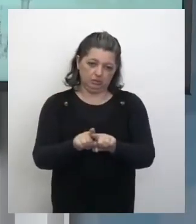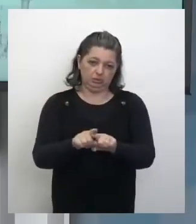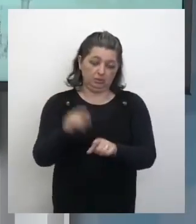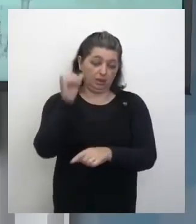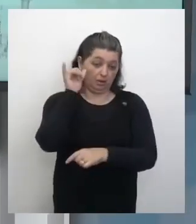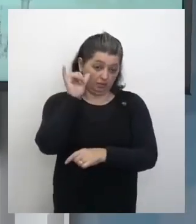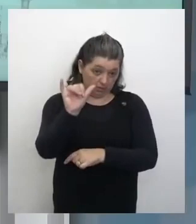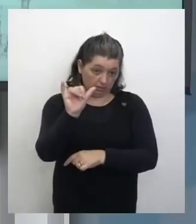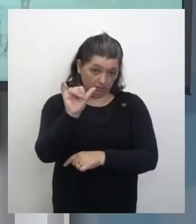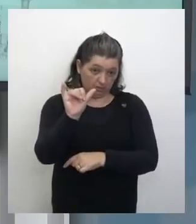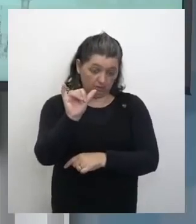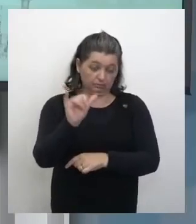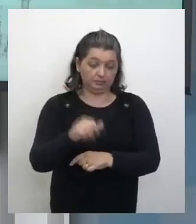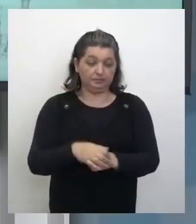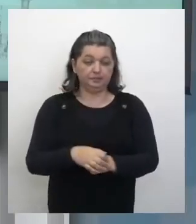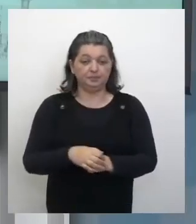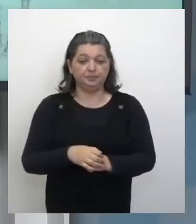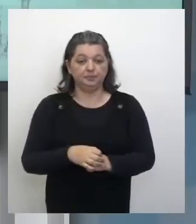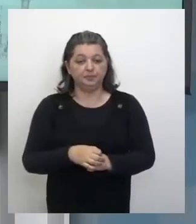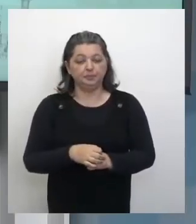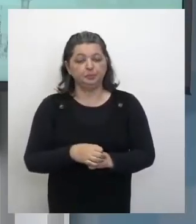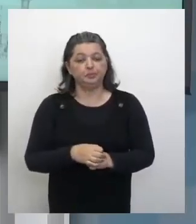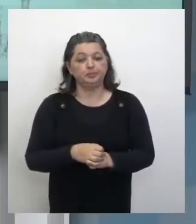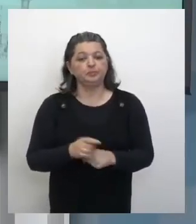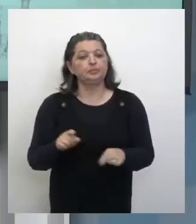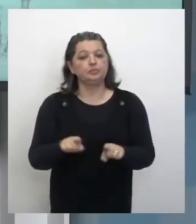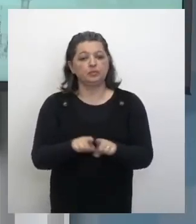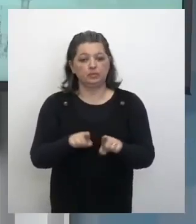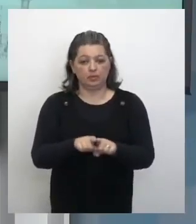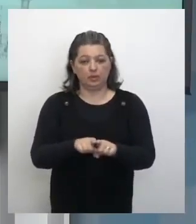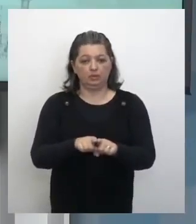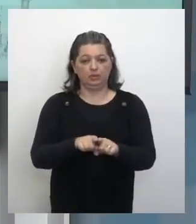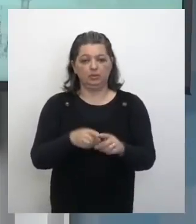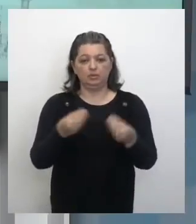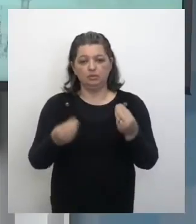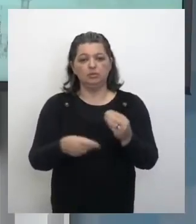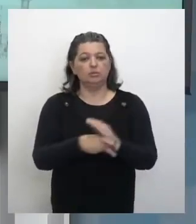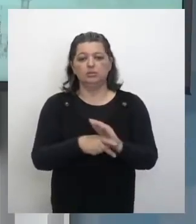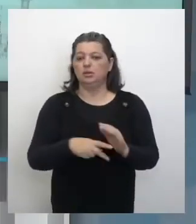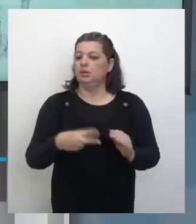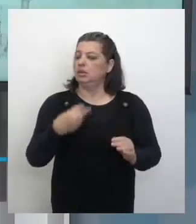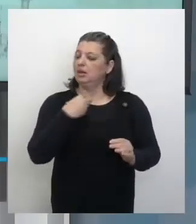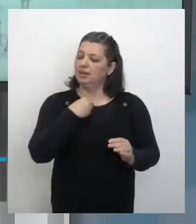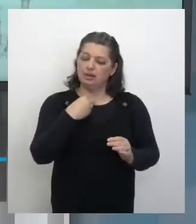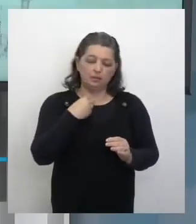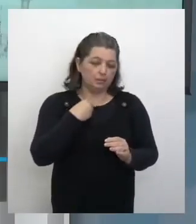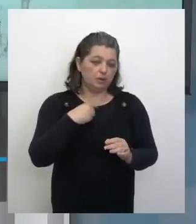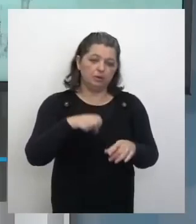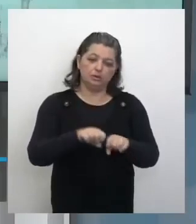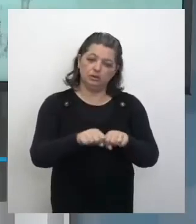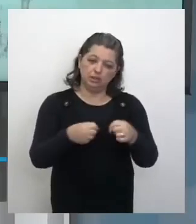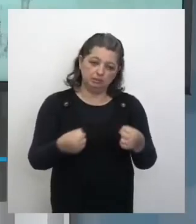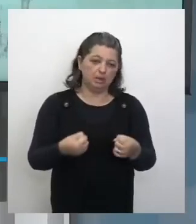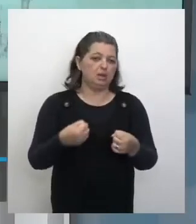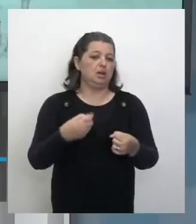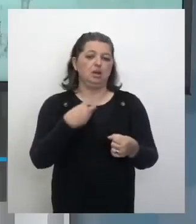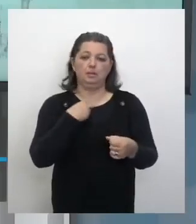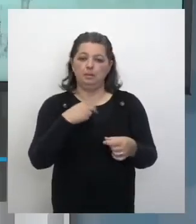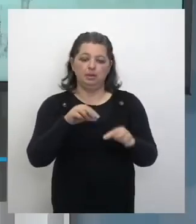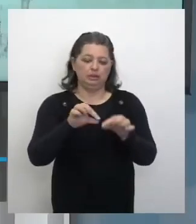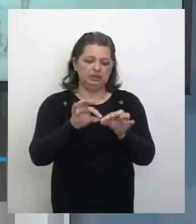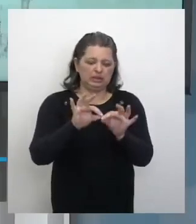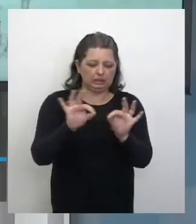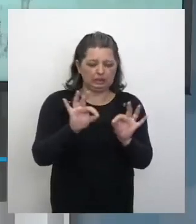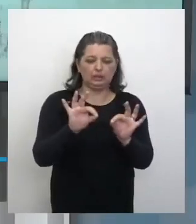mão. E verificar a integridade da vidraria, que eu falei, não ter nenhuma trinca, porque se tiver uma trinca